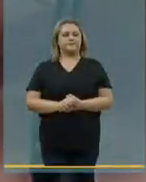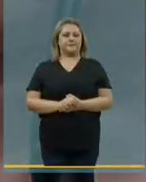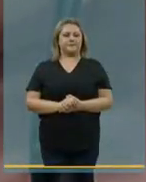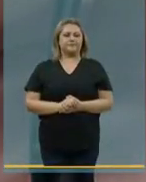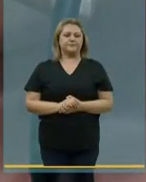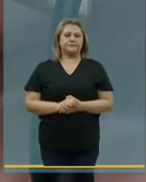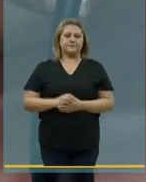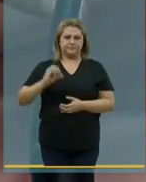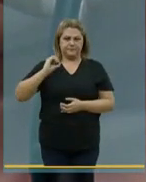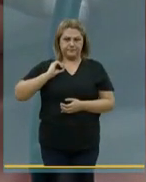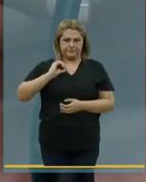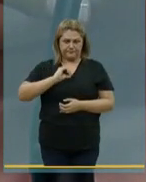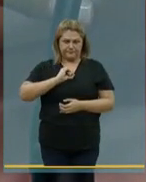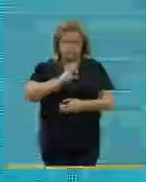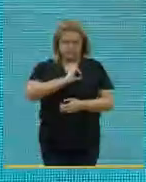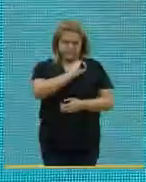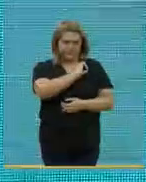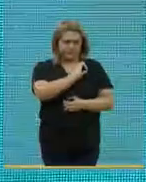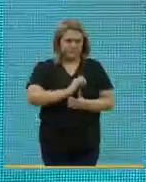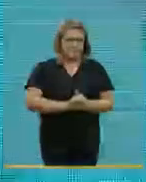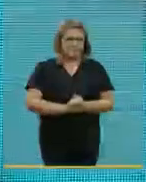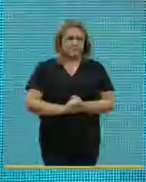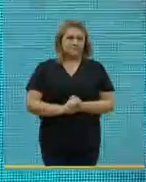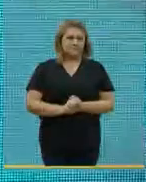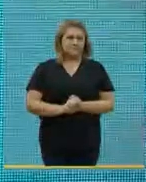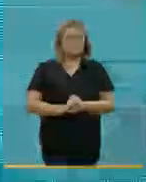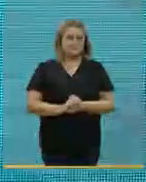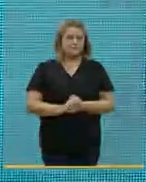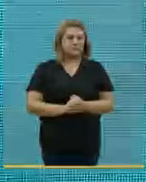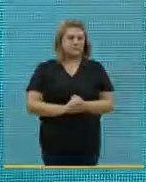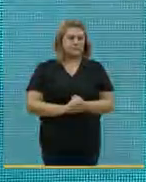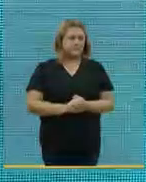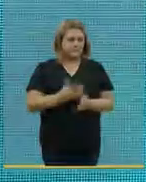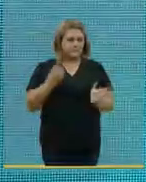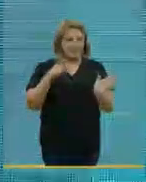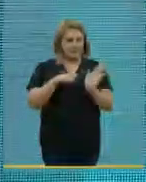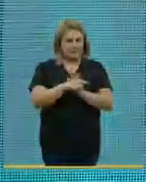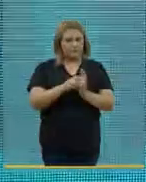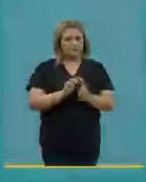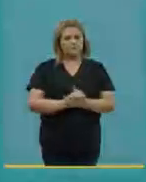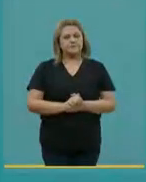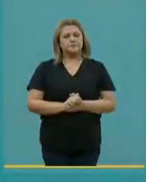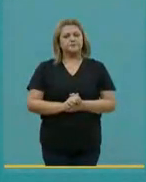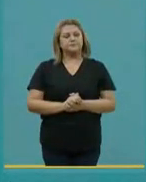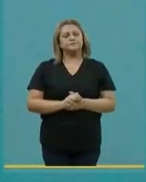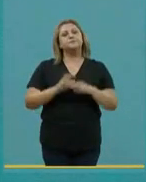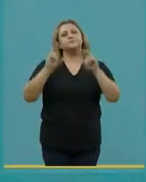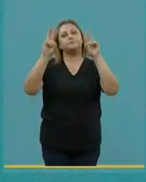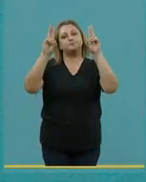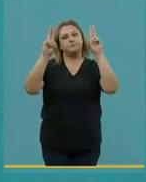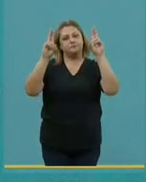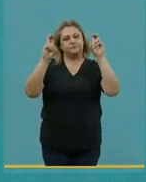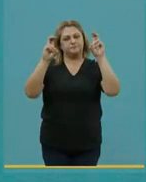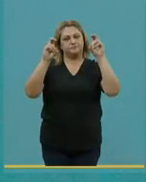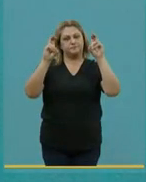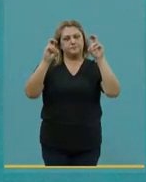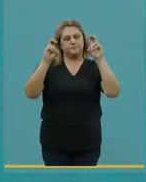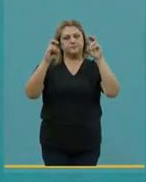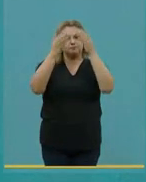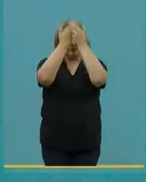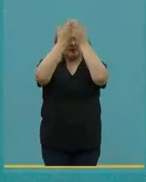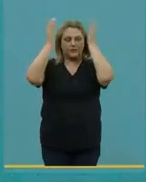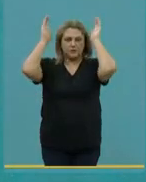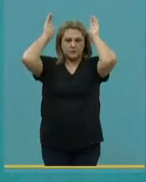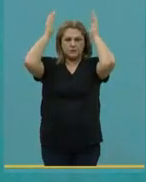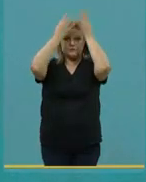candidata marina silva são pedro só pergunta por favor o tema é questão indígena